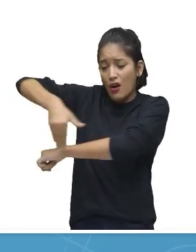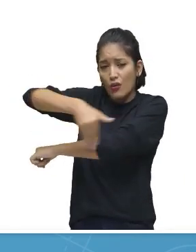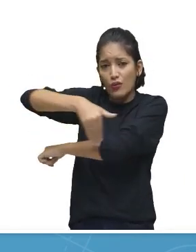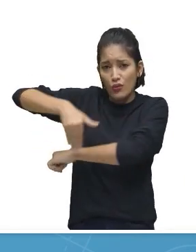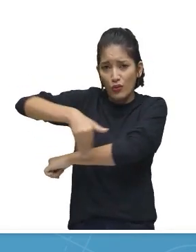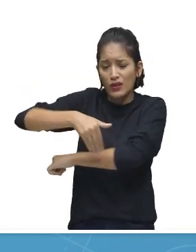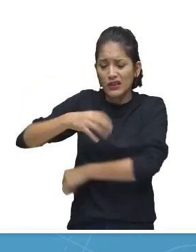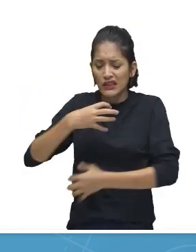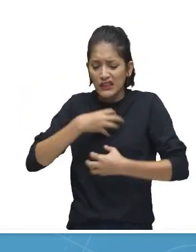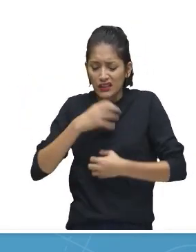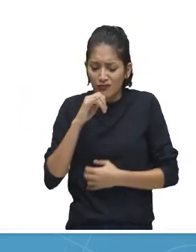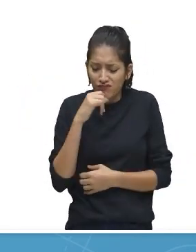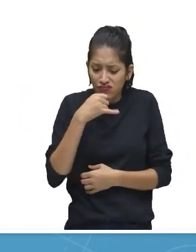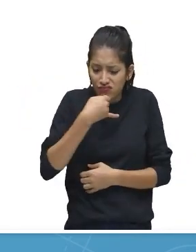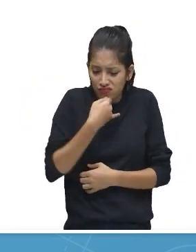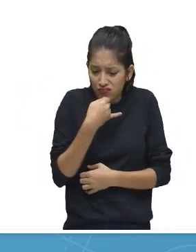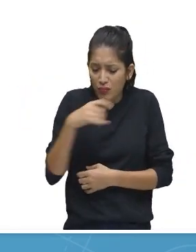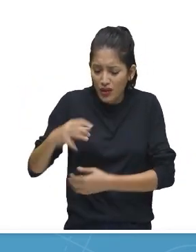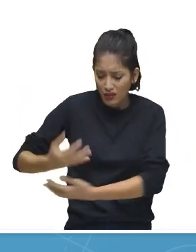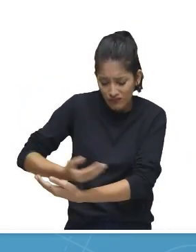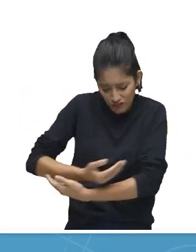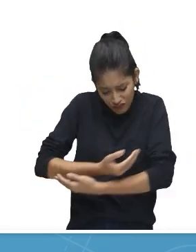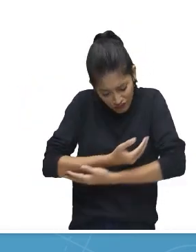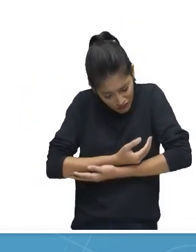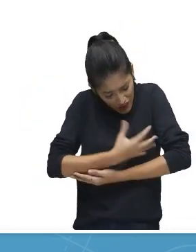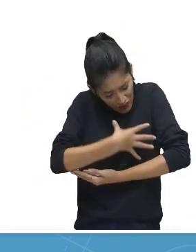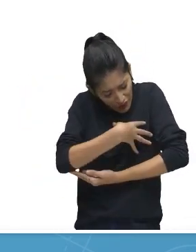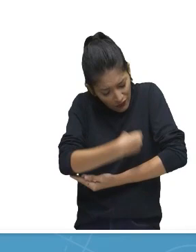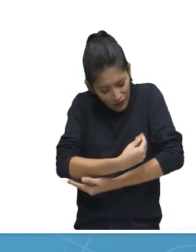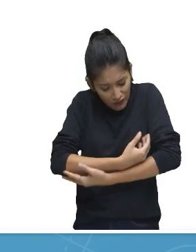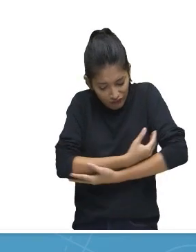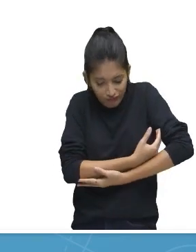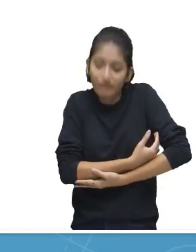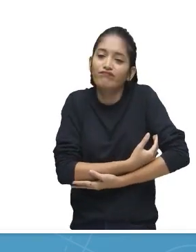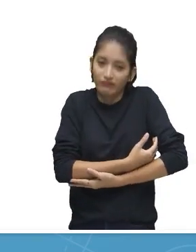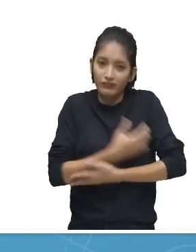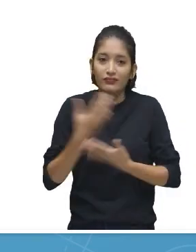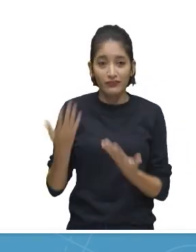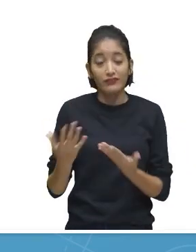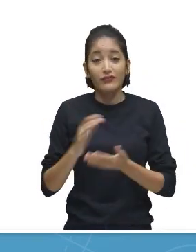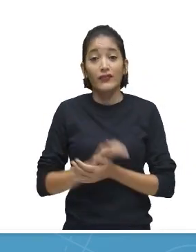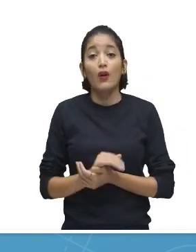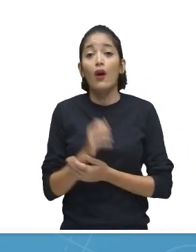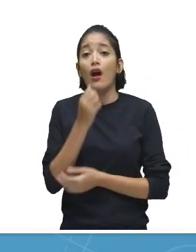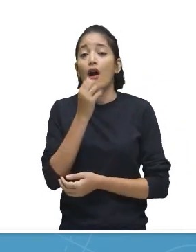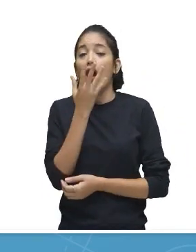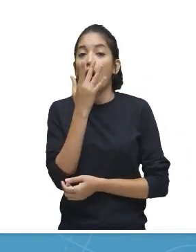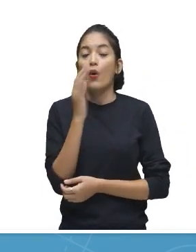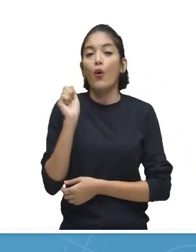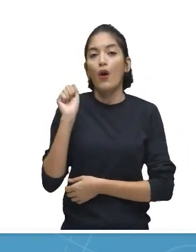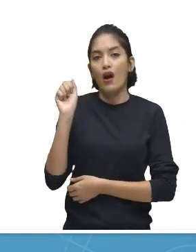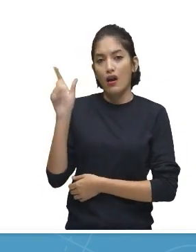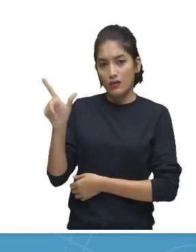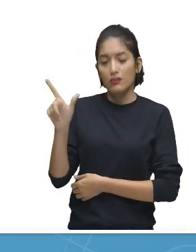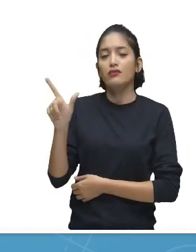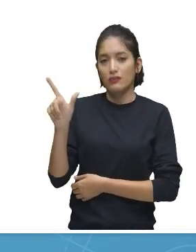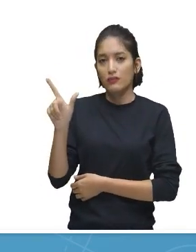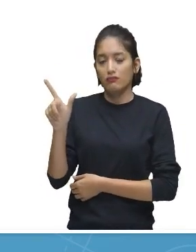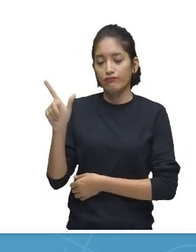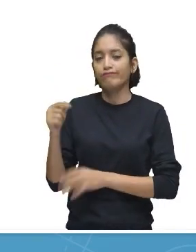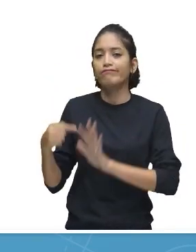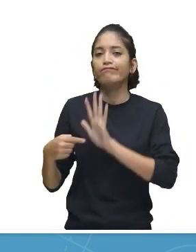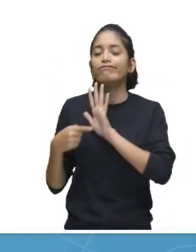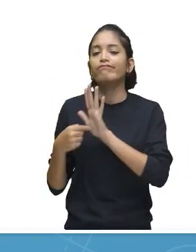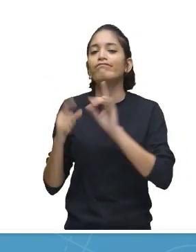mas ela está amparando o filho. Então, é monocromia aqui através da cor azul, que é uma cor fria que representa